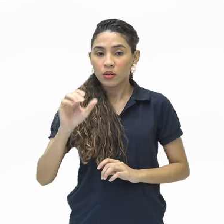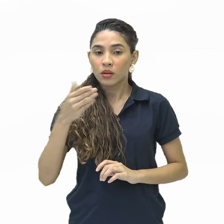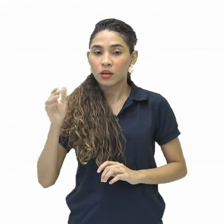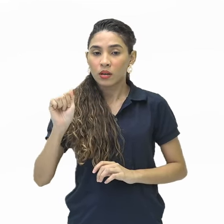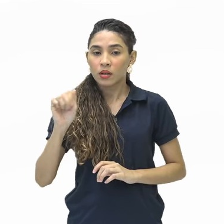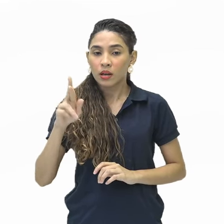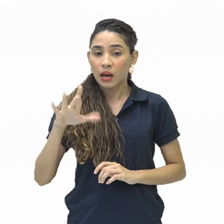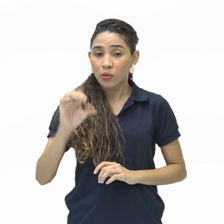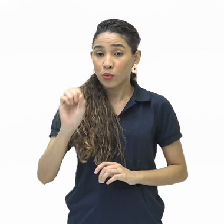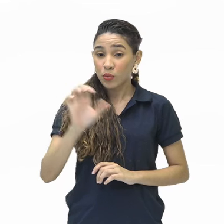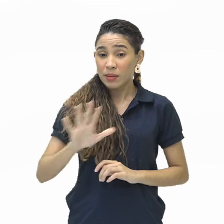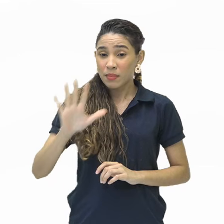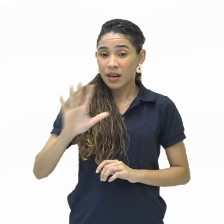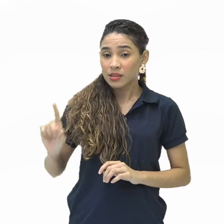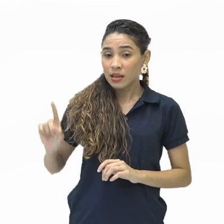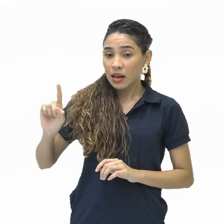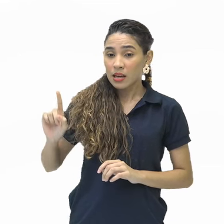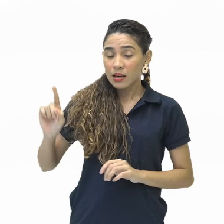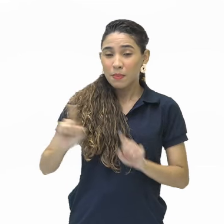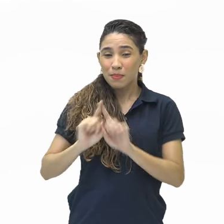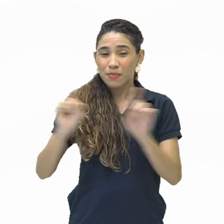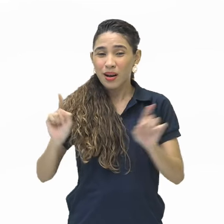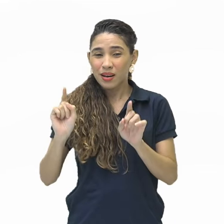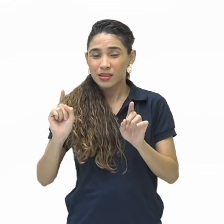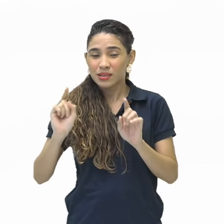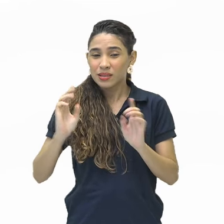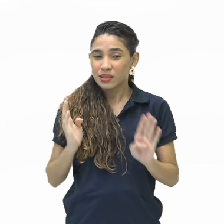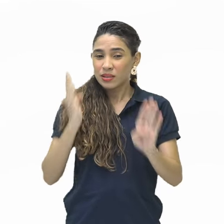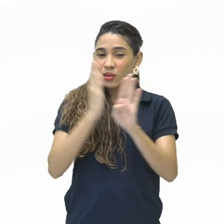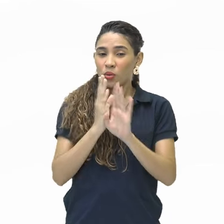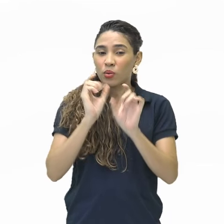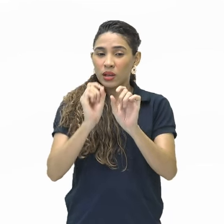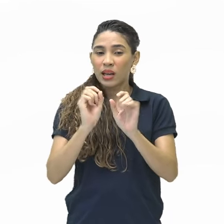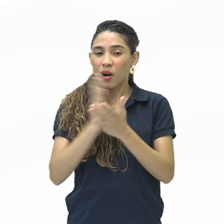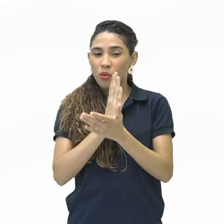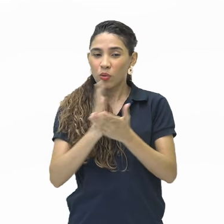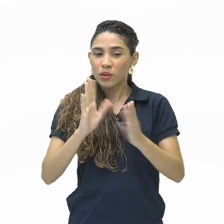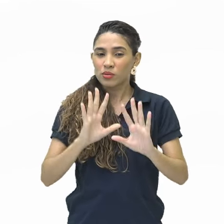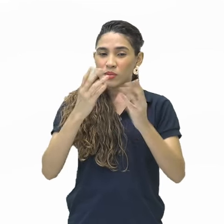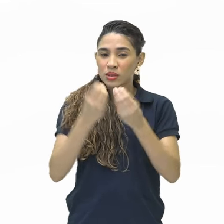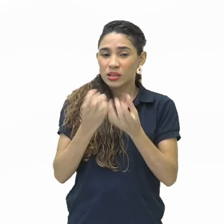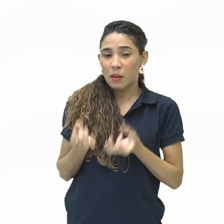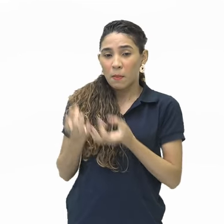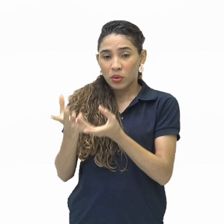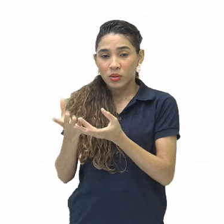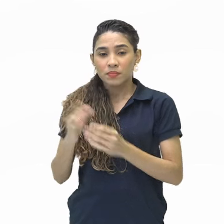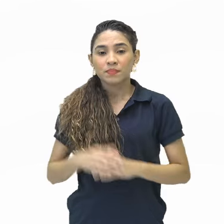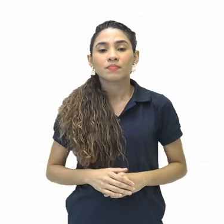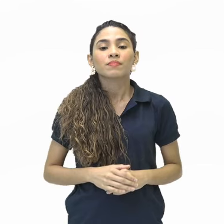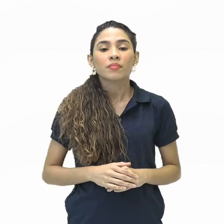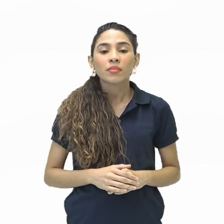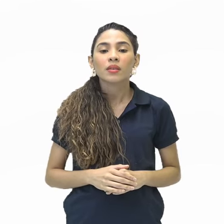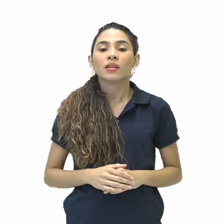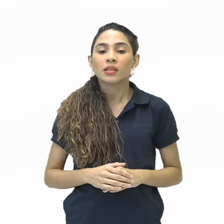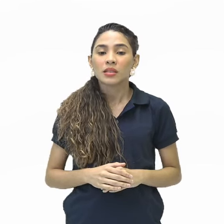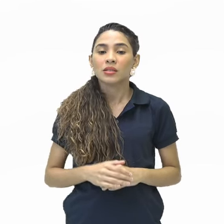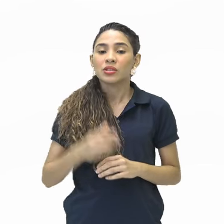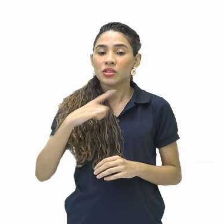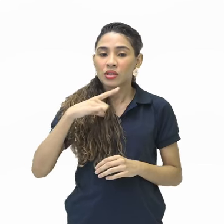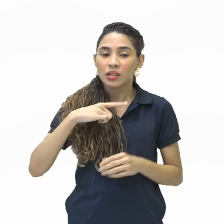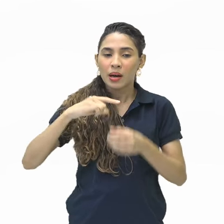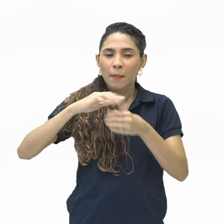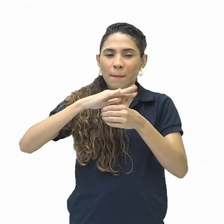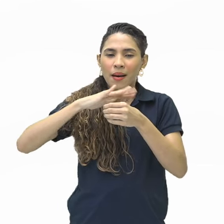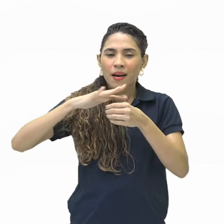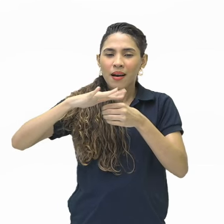determinada ocasião, ele verificou que algumas amostras que ele já tinha abandonado, elas estavam recobertas por